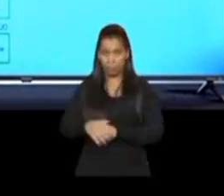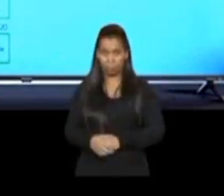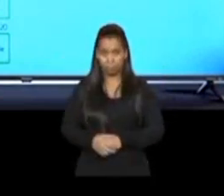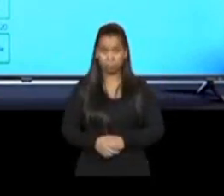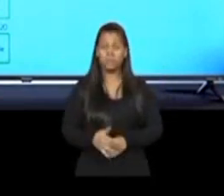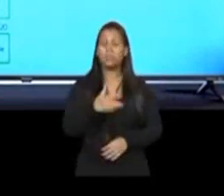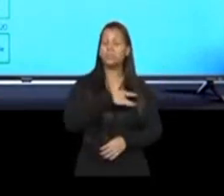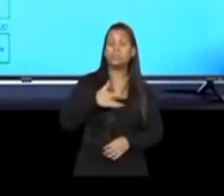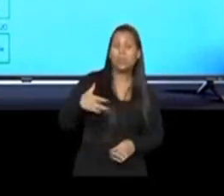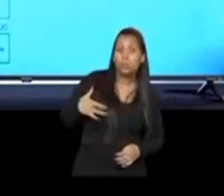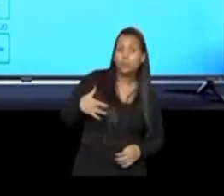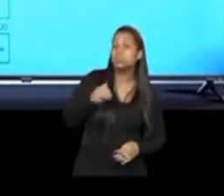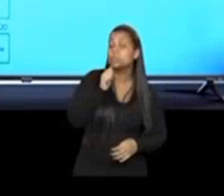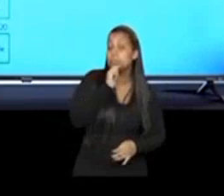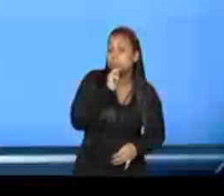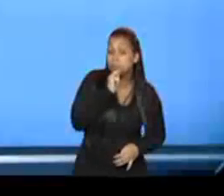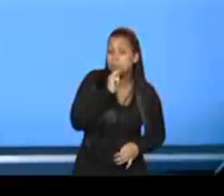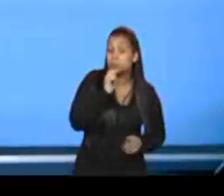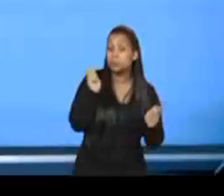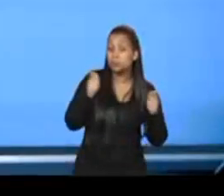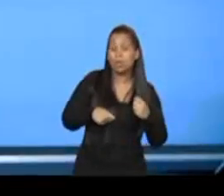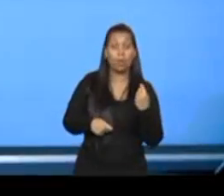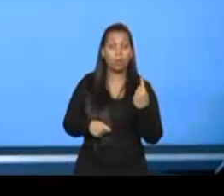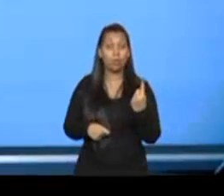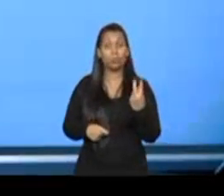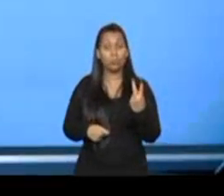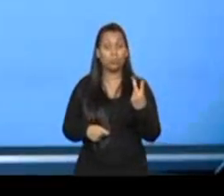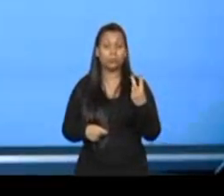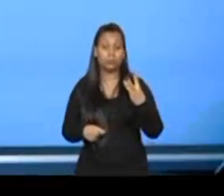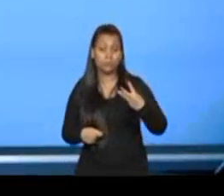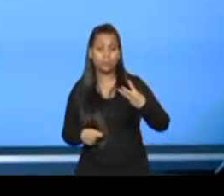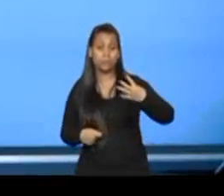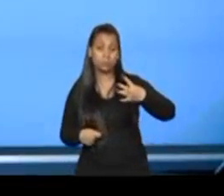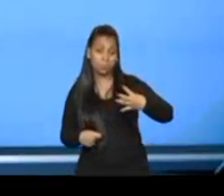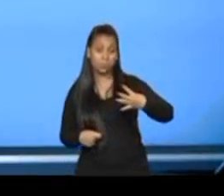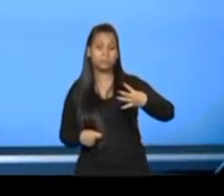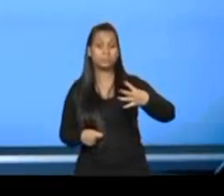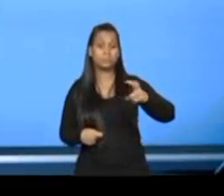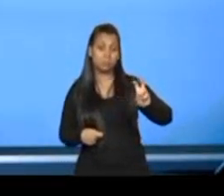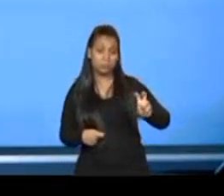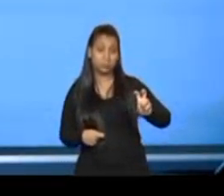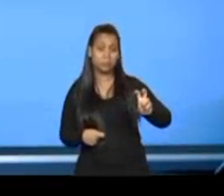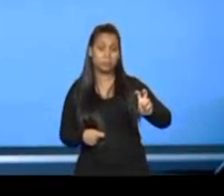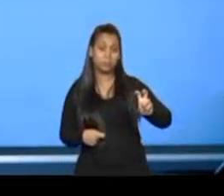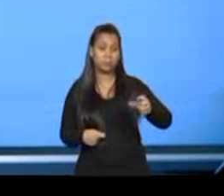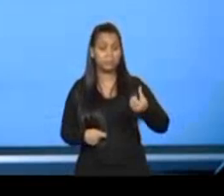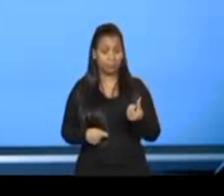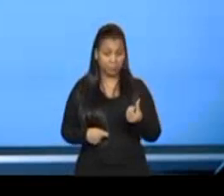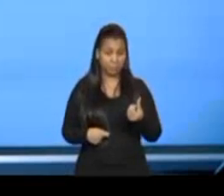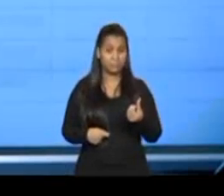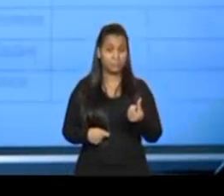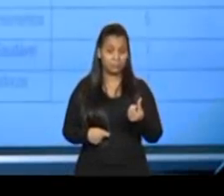Saúde, por exemplo, a gente pode conseguir contar aqui 1, 2, 3, 4, 5,